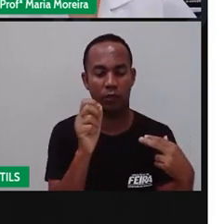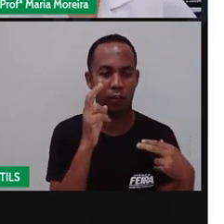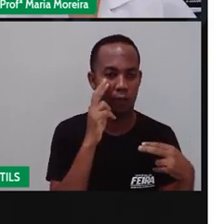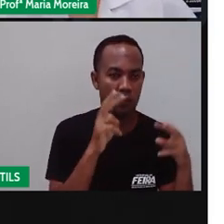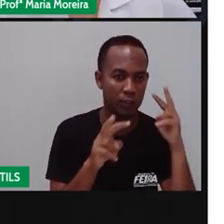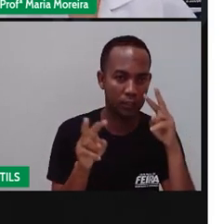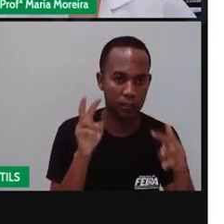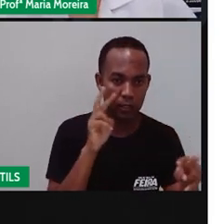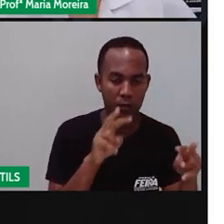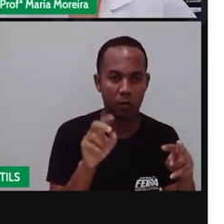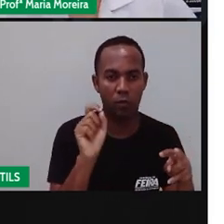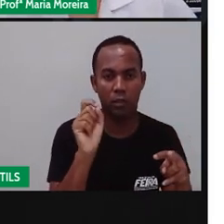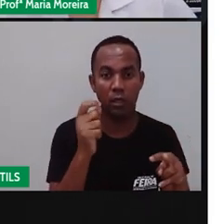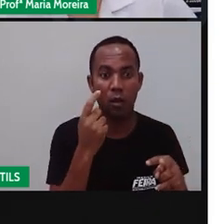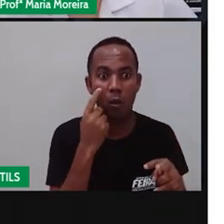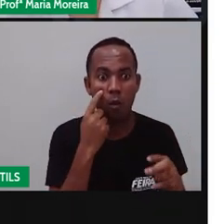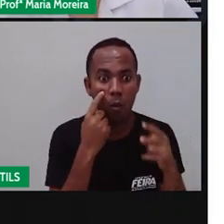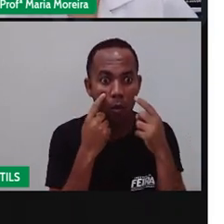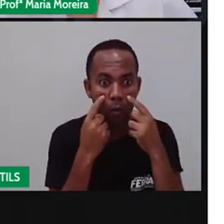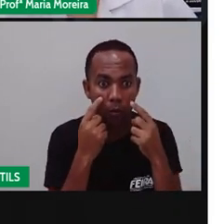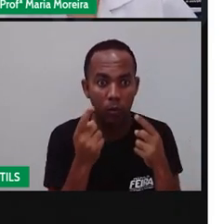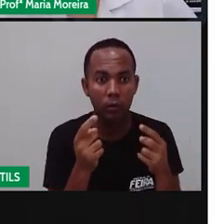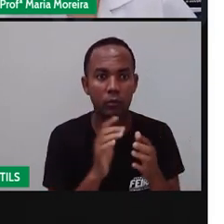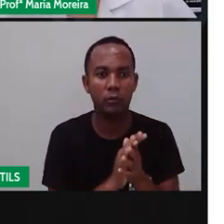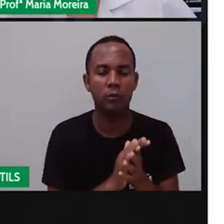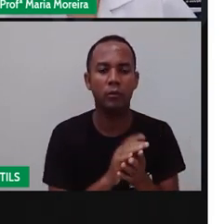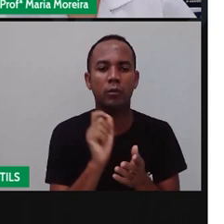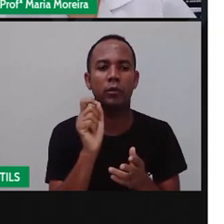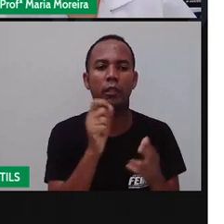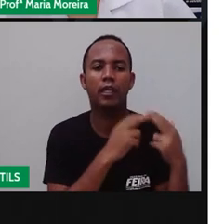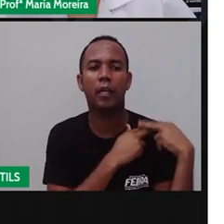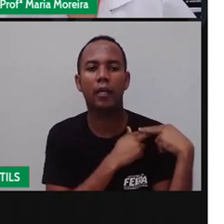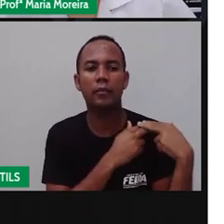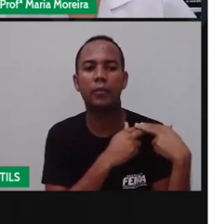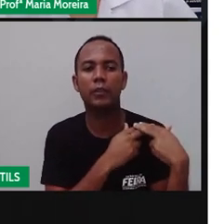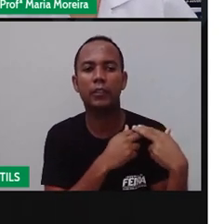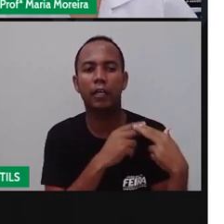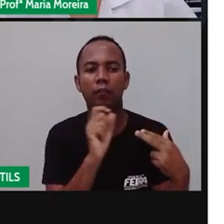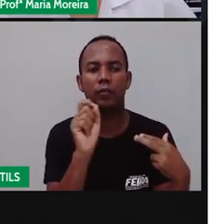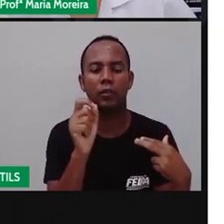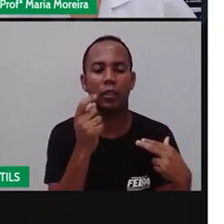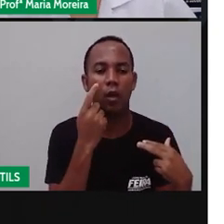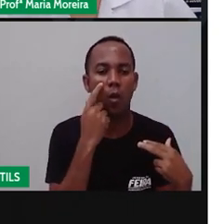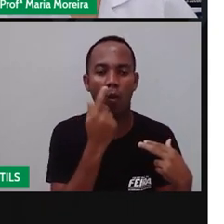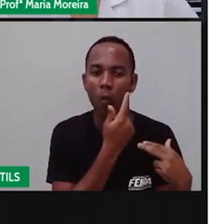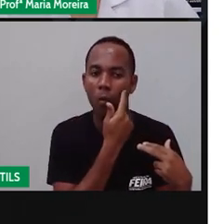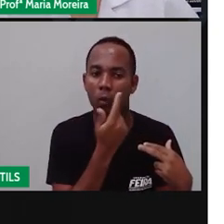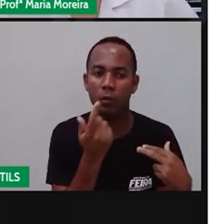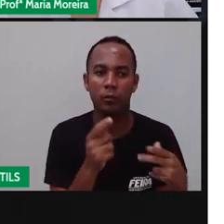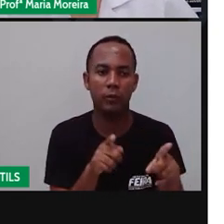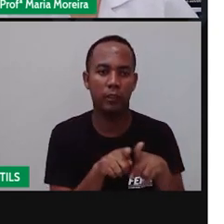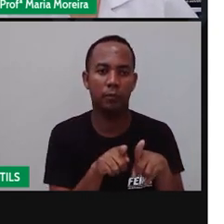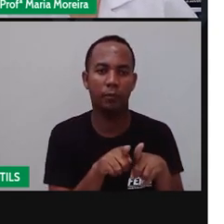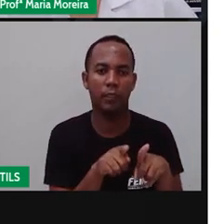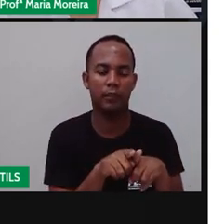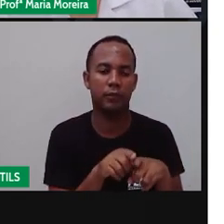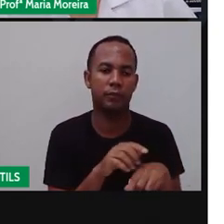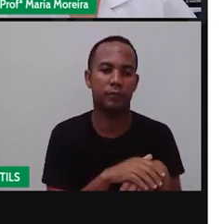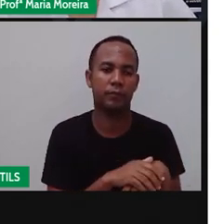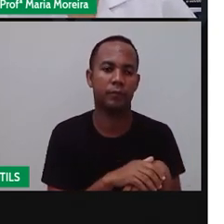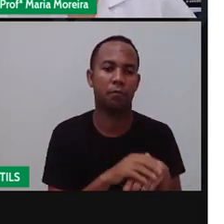visão, são os nossos olhos, né? Então, quem é responsável pela visão? Os nossos olhos. Eles, né,